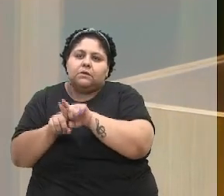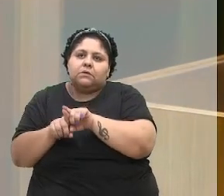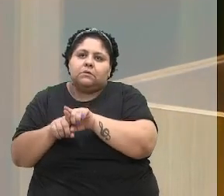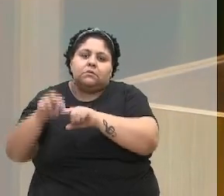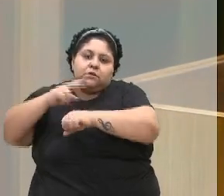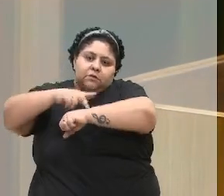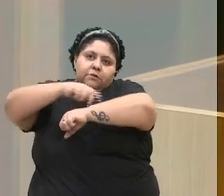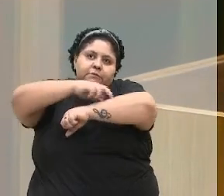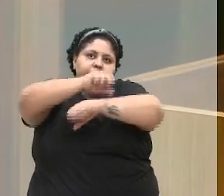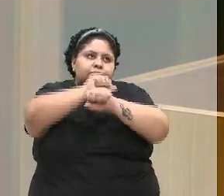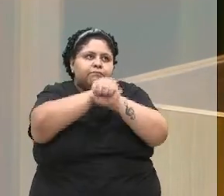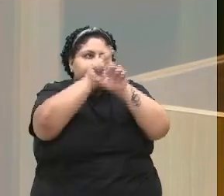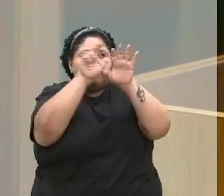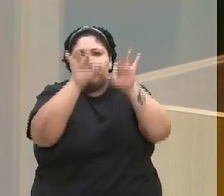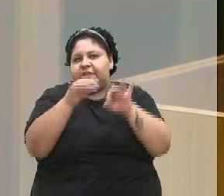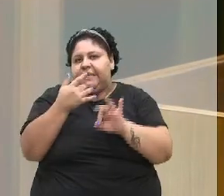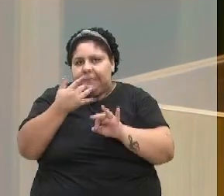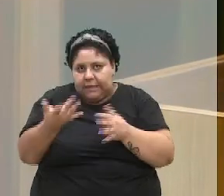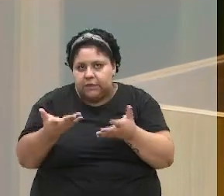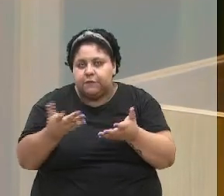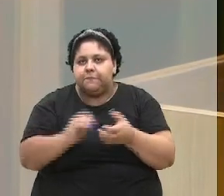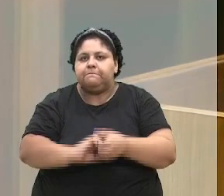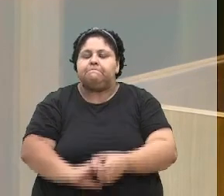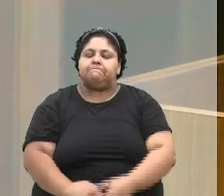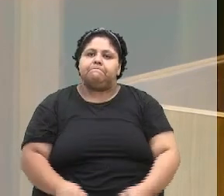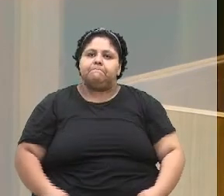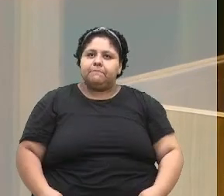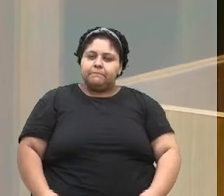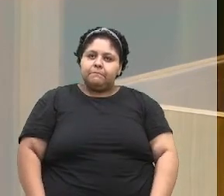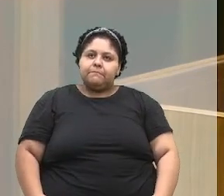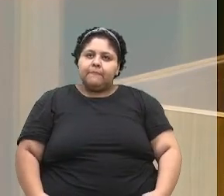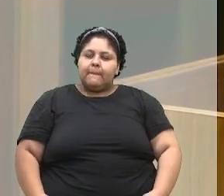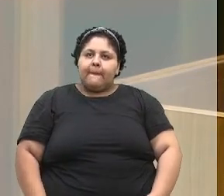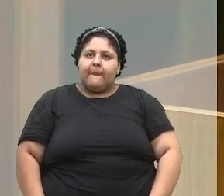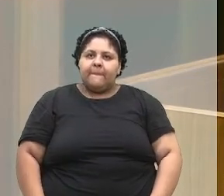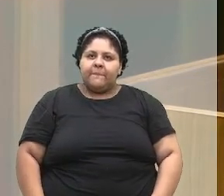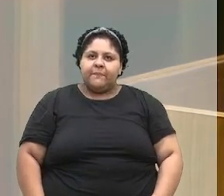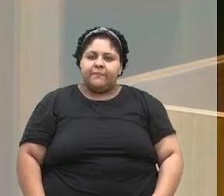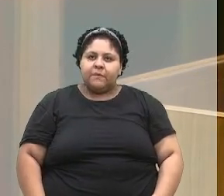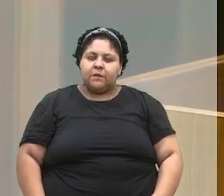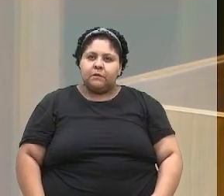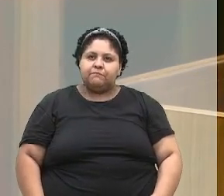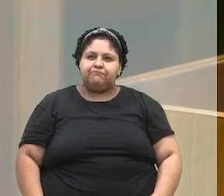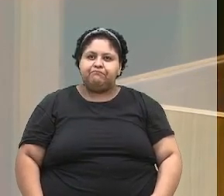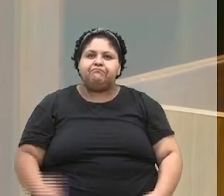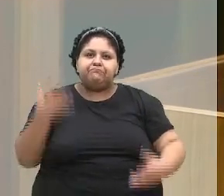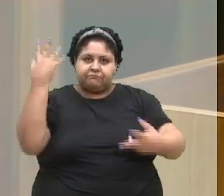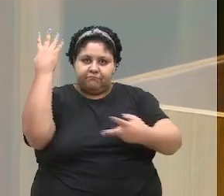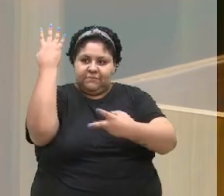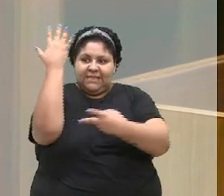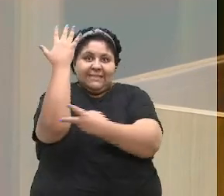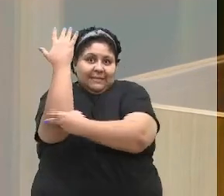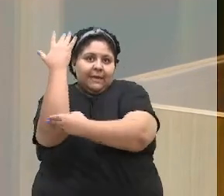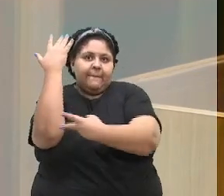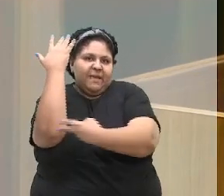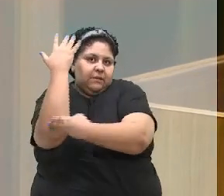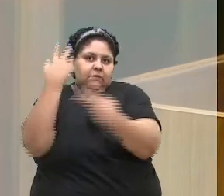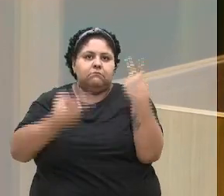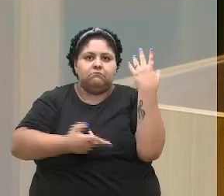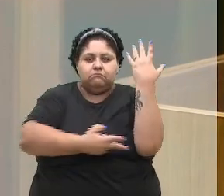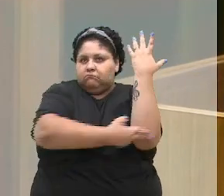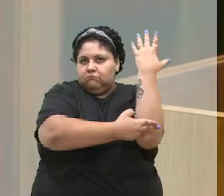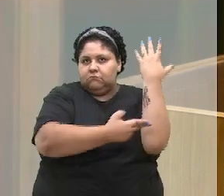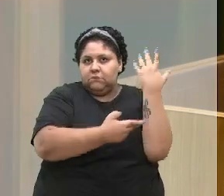caminhadas matinal ou final da tarde. Então essa capina aí, essa roçada, se não